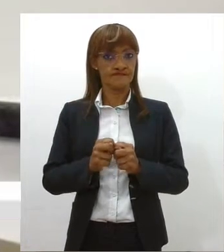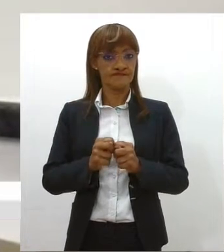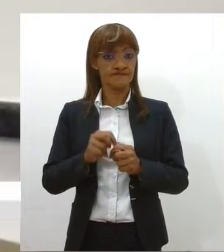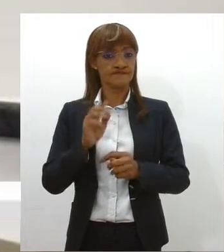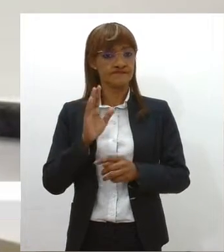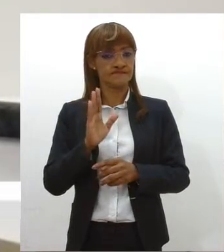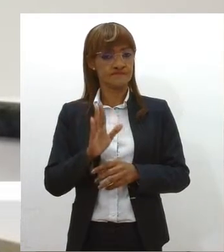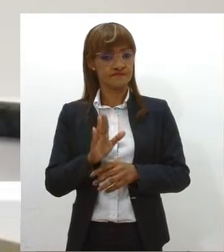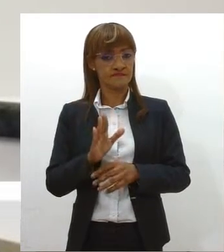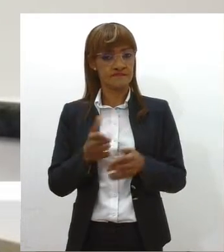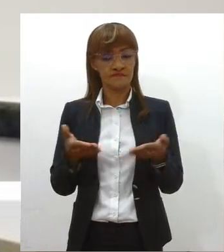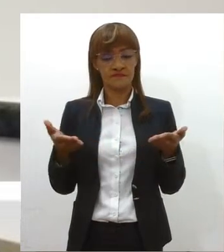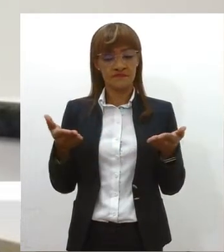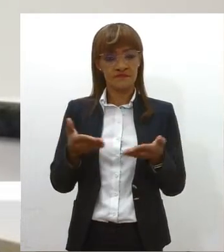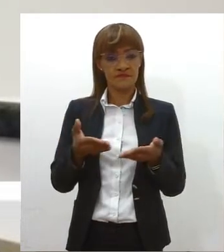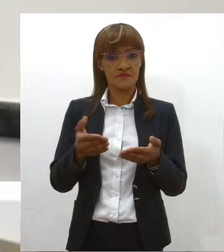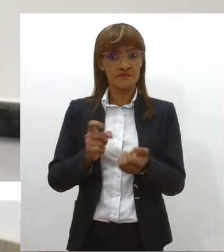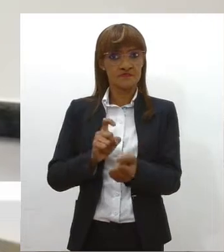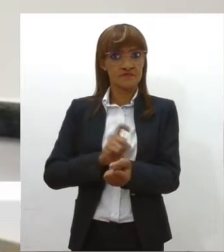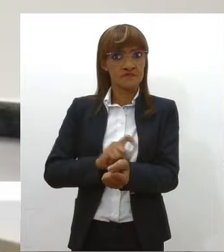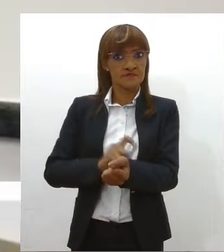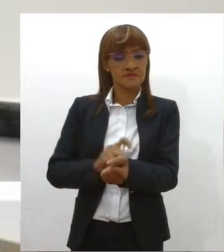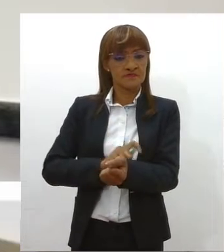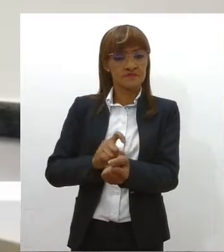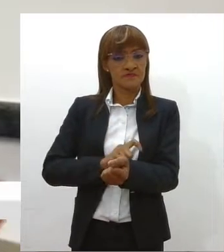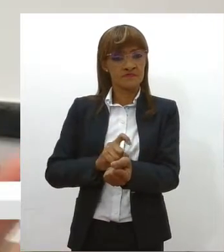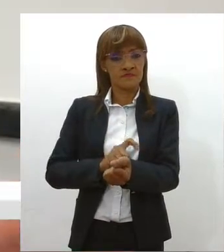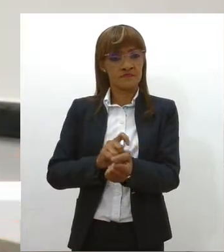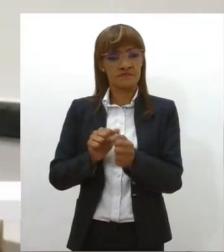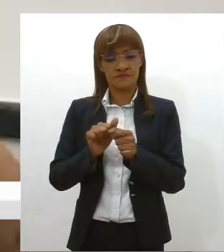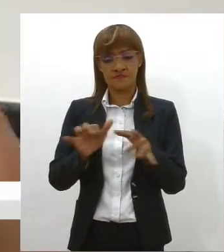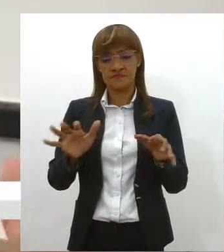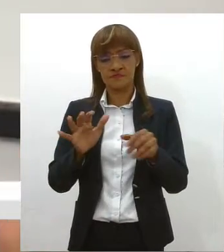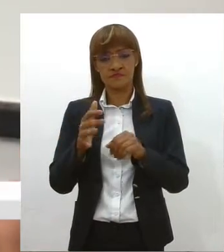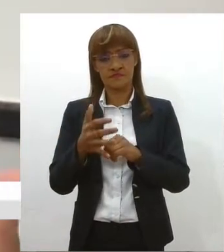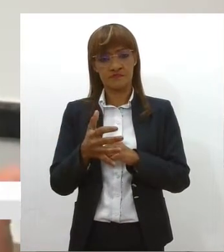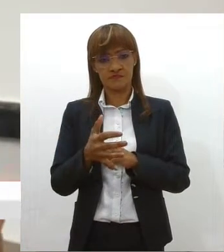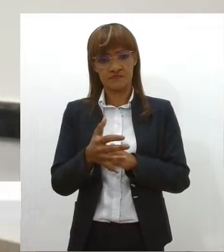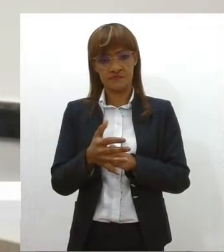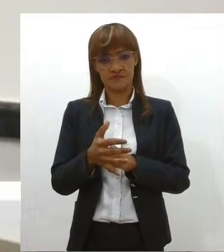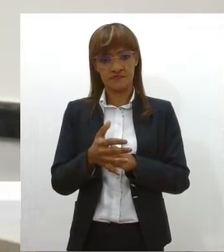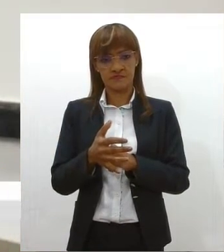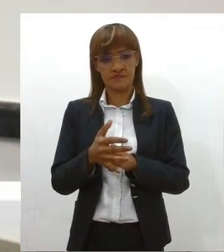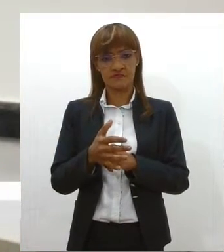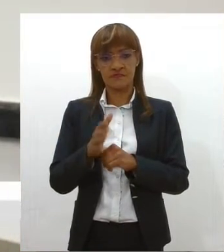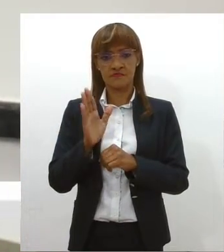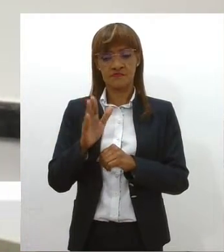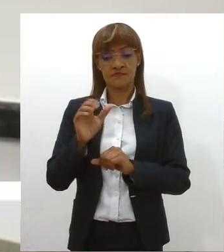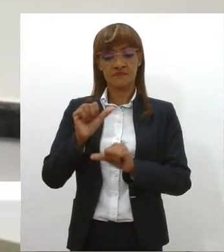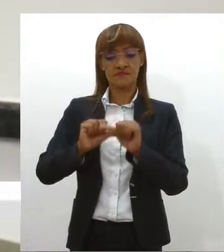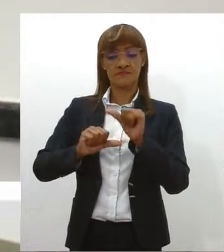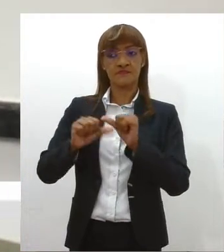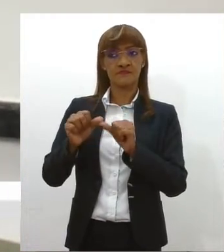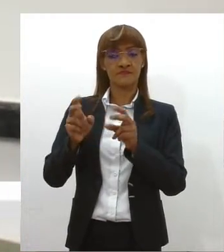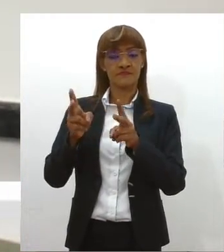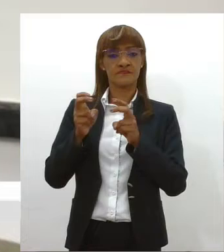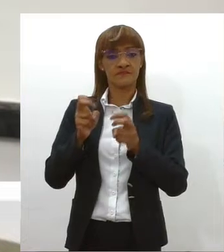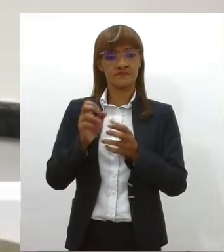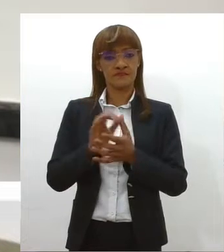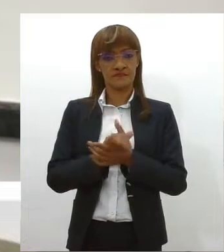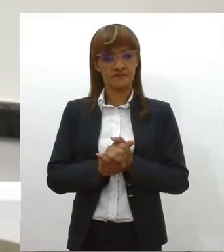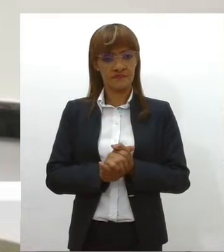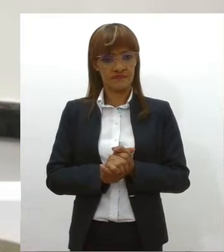por um estresse intenso da pandemia já é o suficiente para ver alterações no ciclo menstrual. Algumas